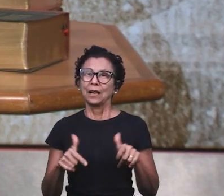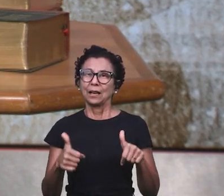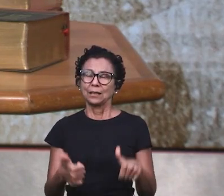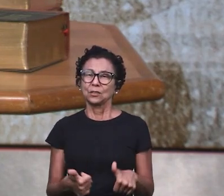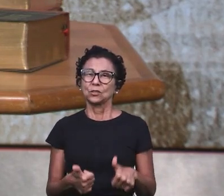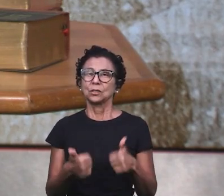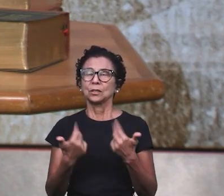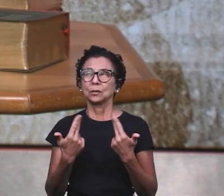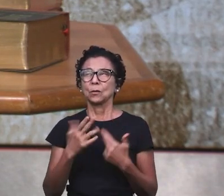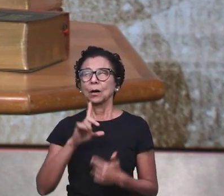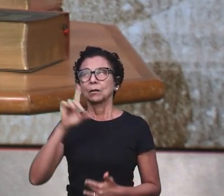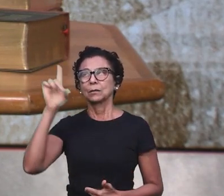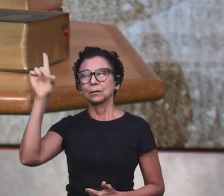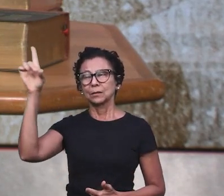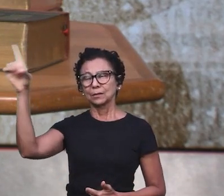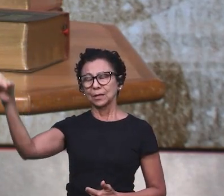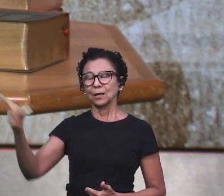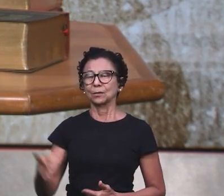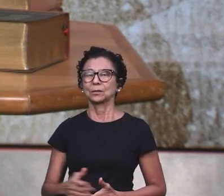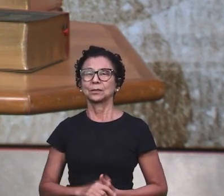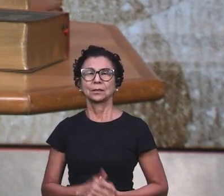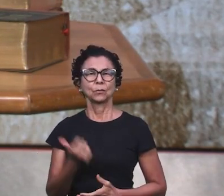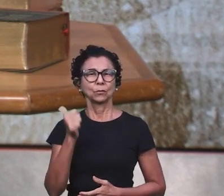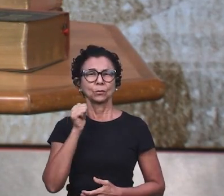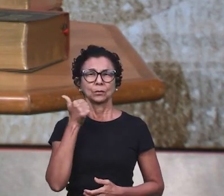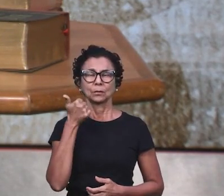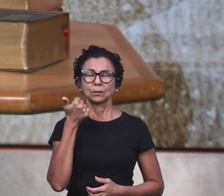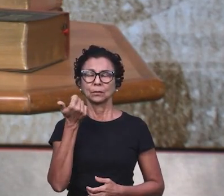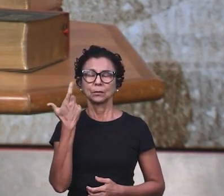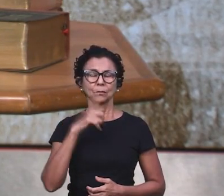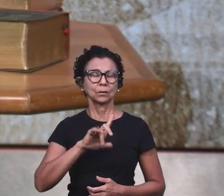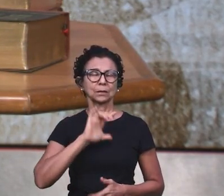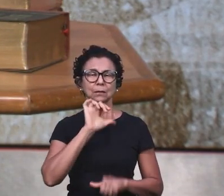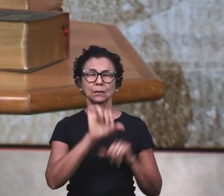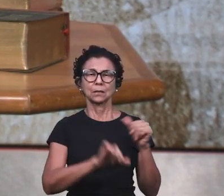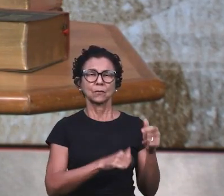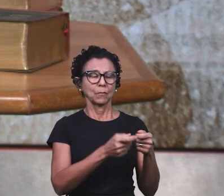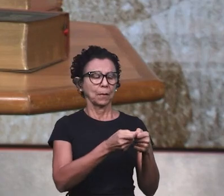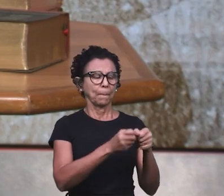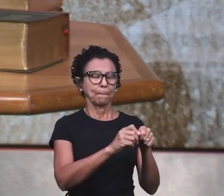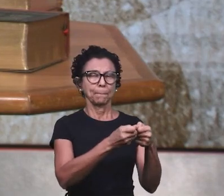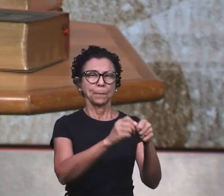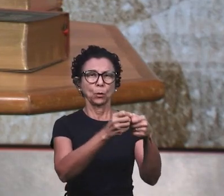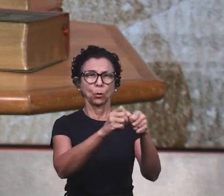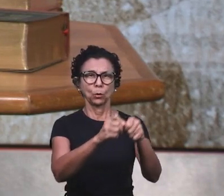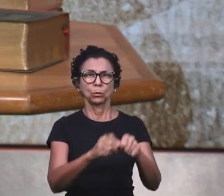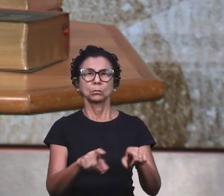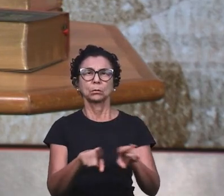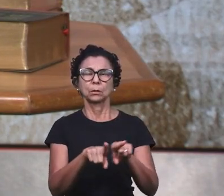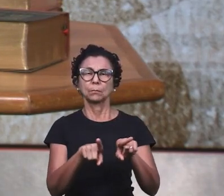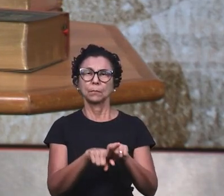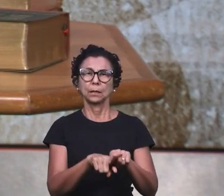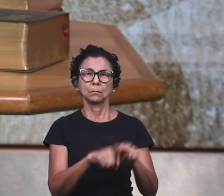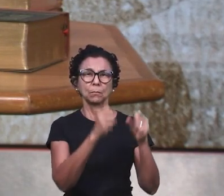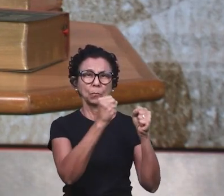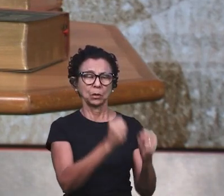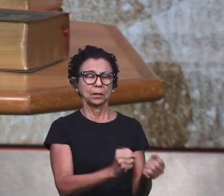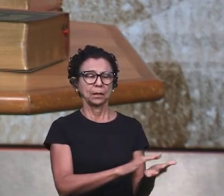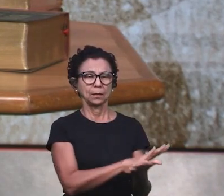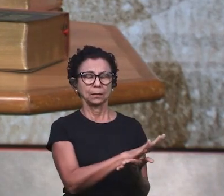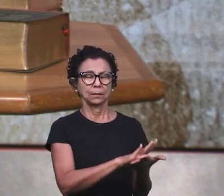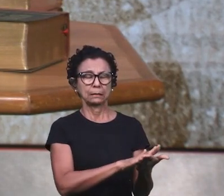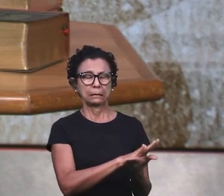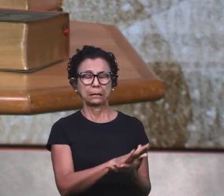se endureceu, porque o Senhor queria ainda operar grandes sinais e maravilhas, porque, como ele disse,